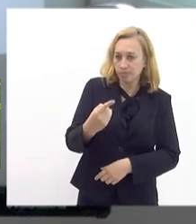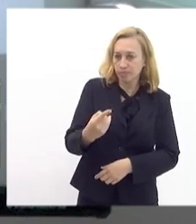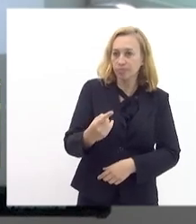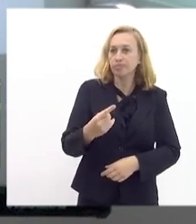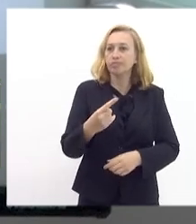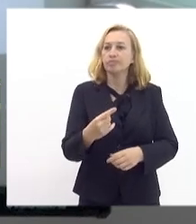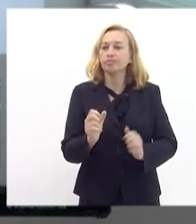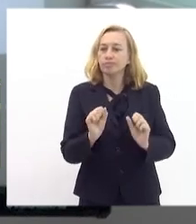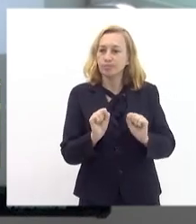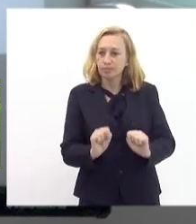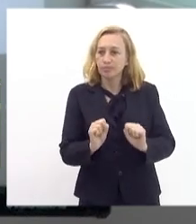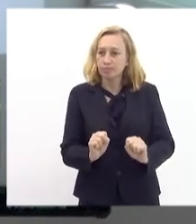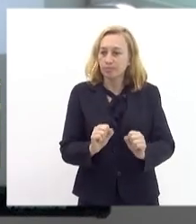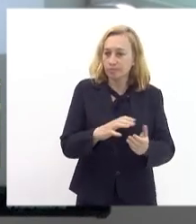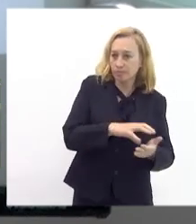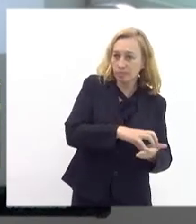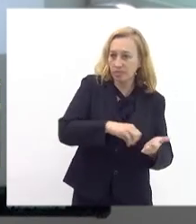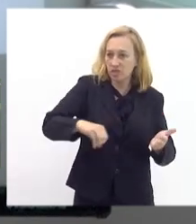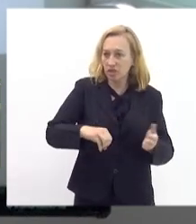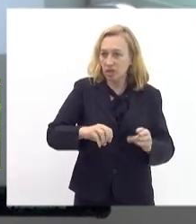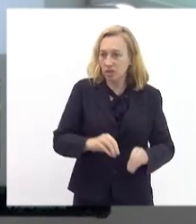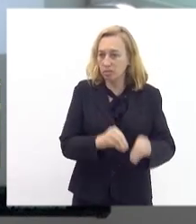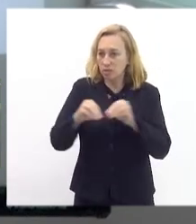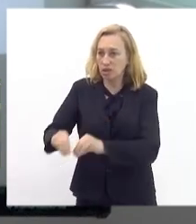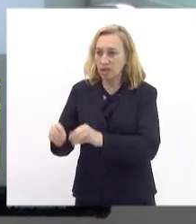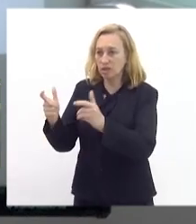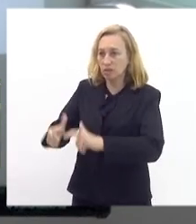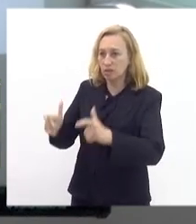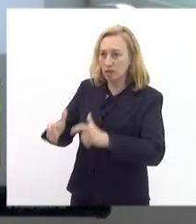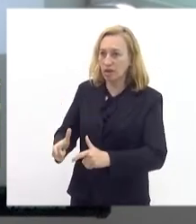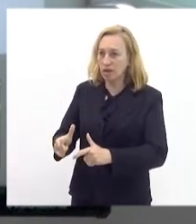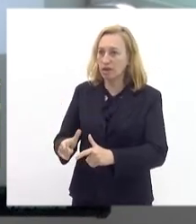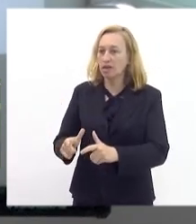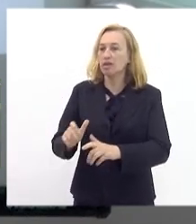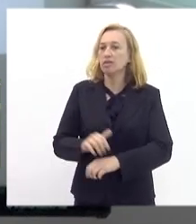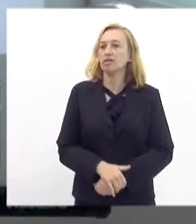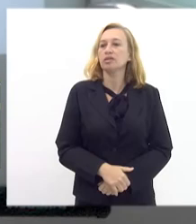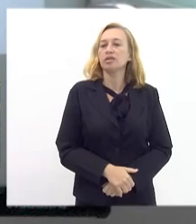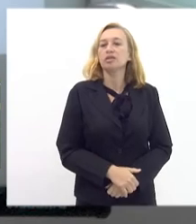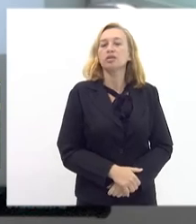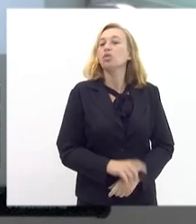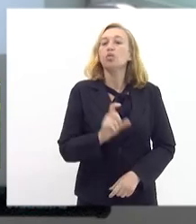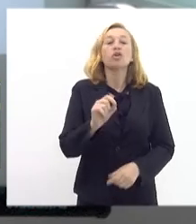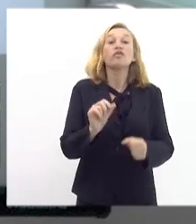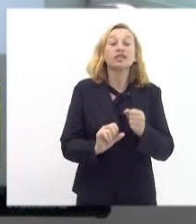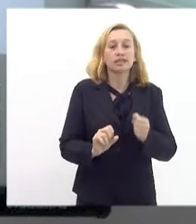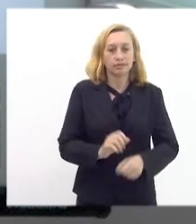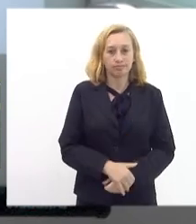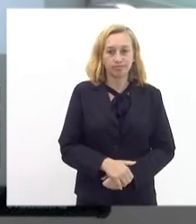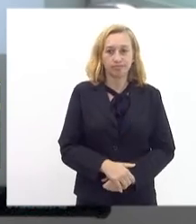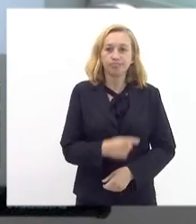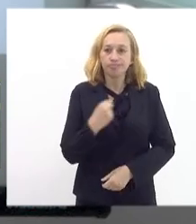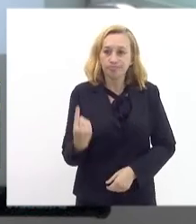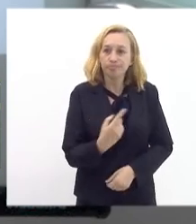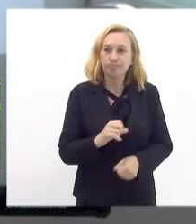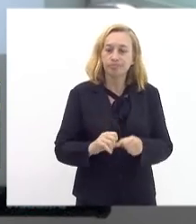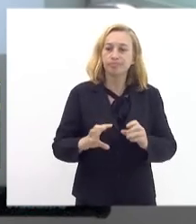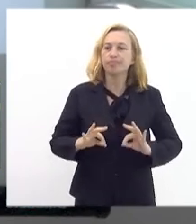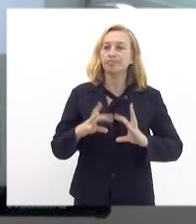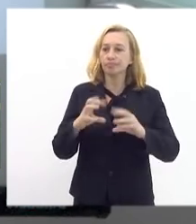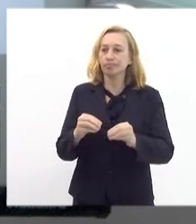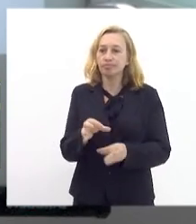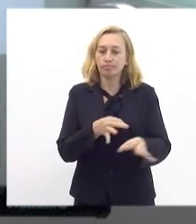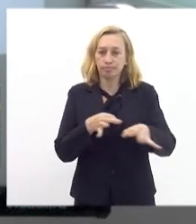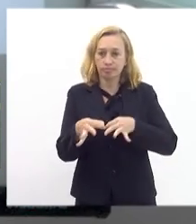essa planta pode ser removida e para outro local há a questão o que fazemos nós fazemos toda a